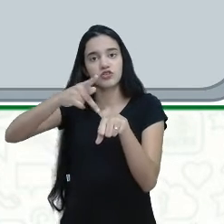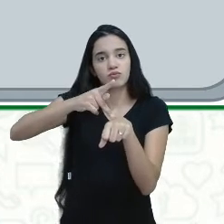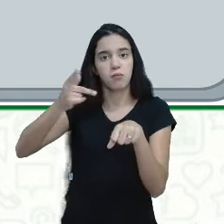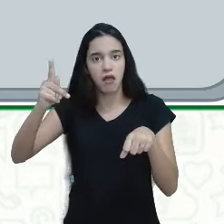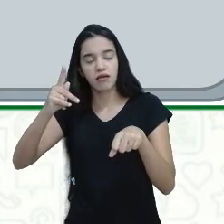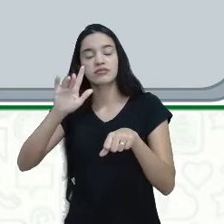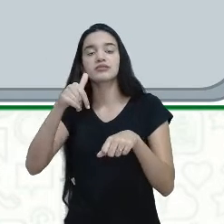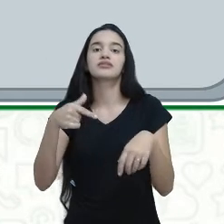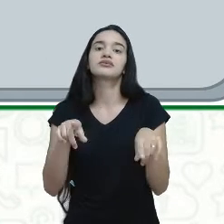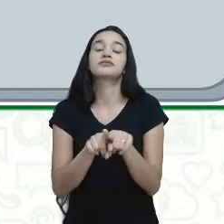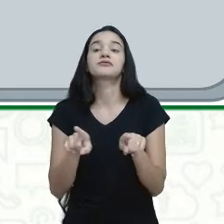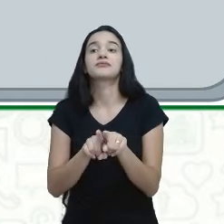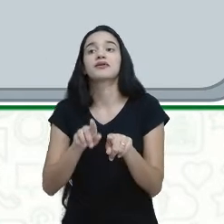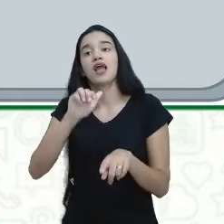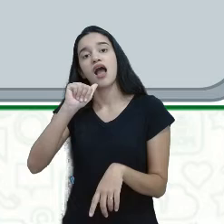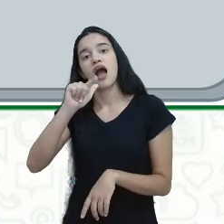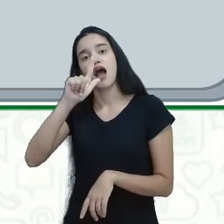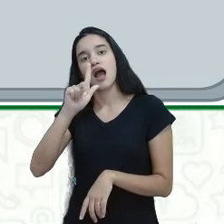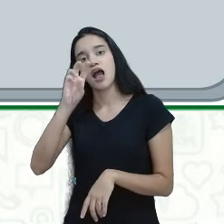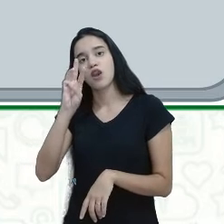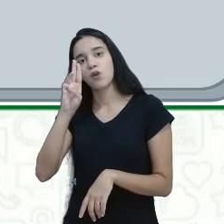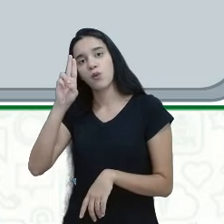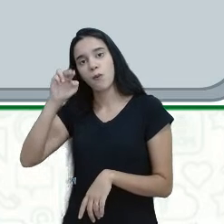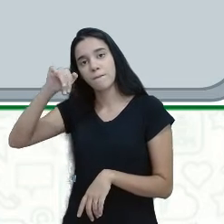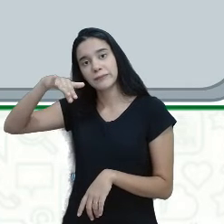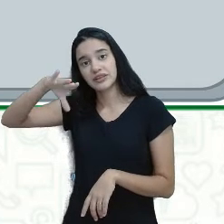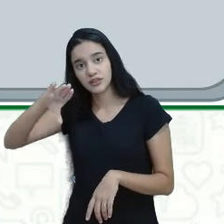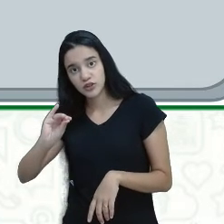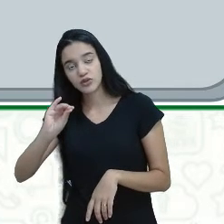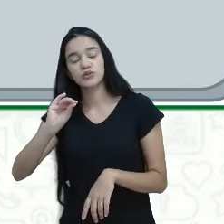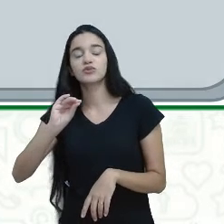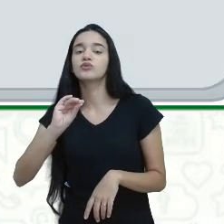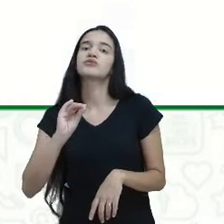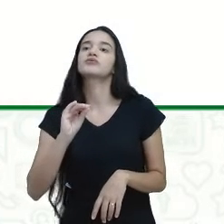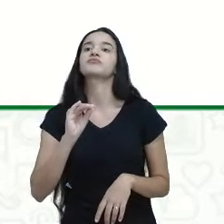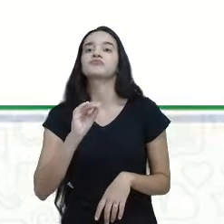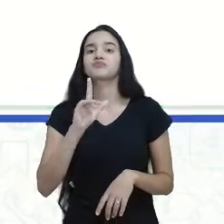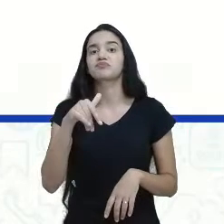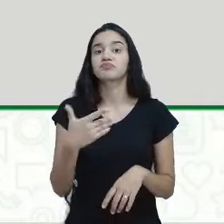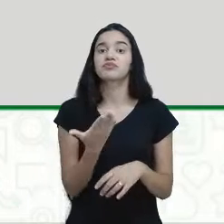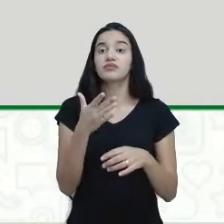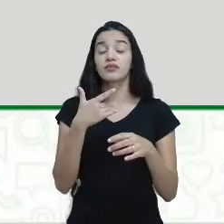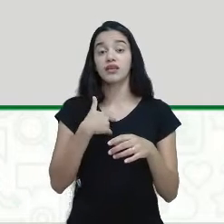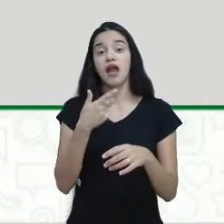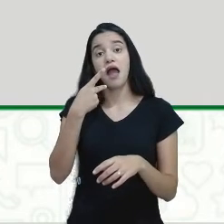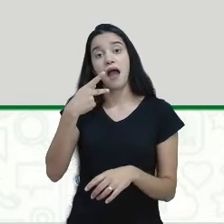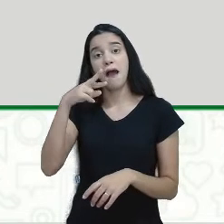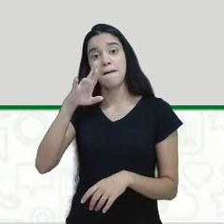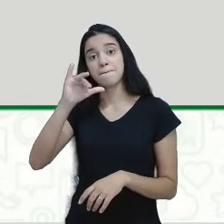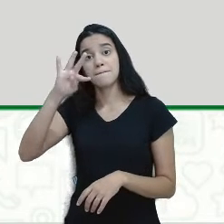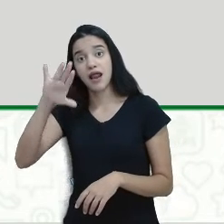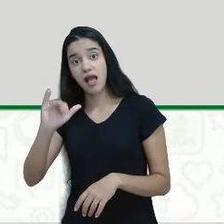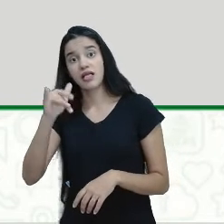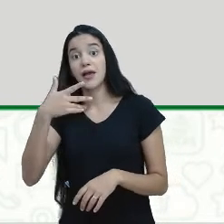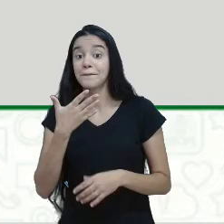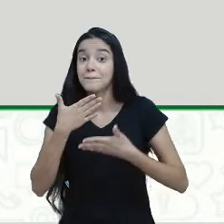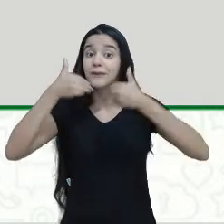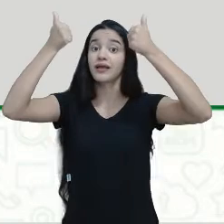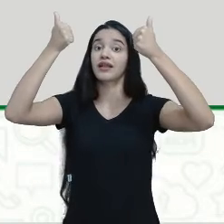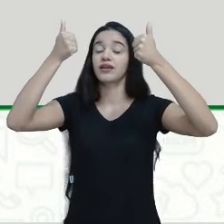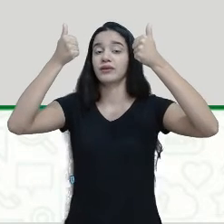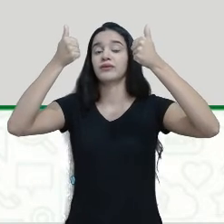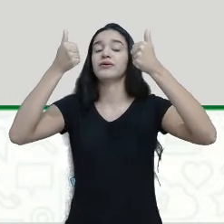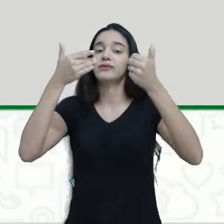entre outros. Observem aí na imagem. Considera-se que a prata é